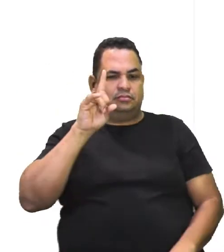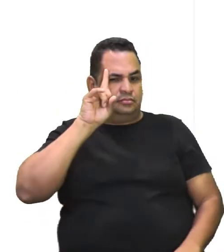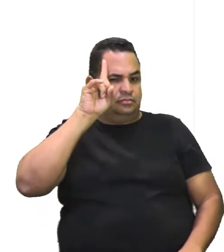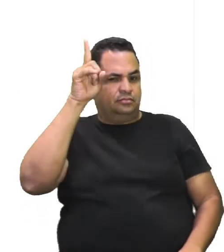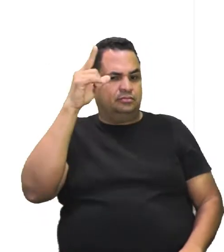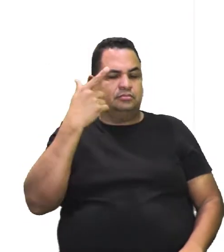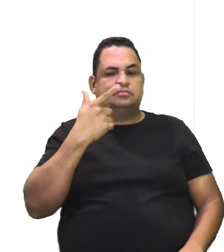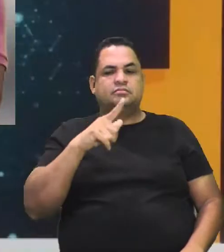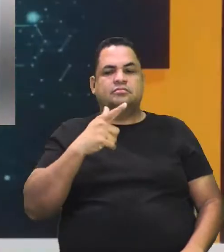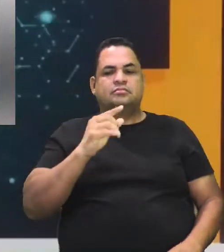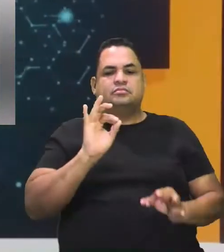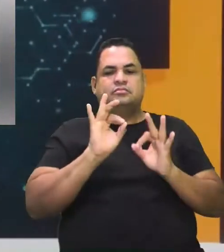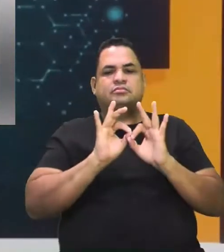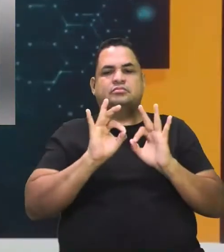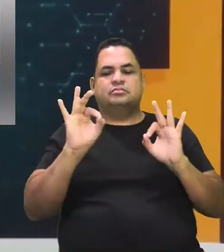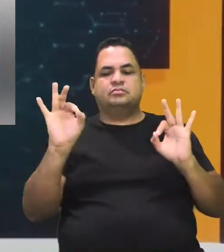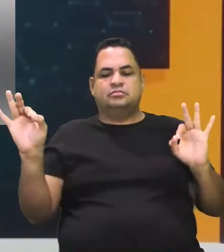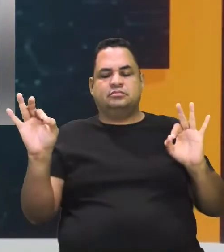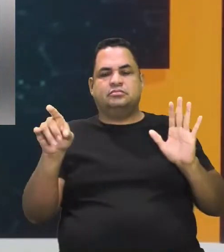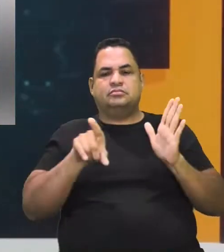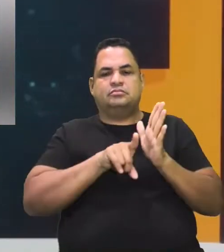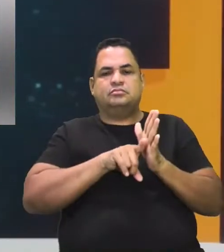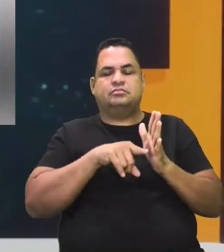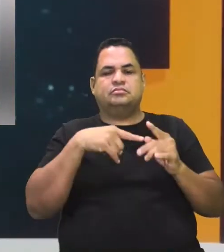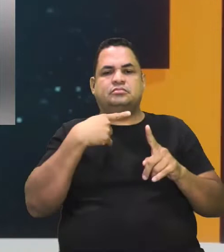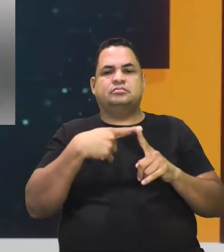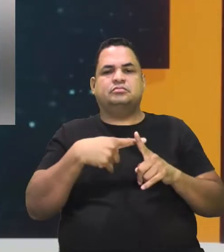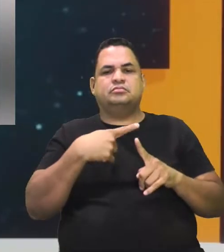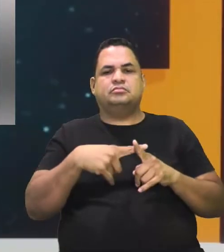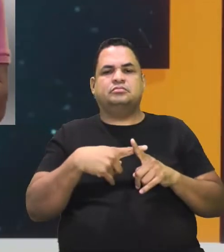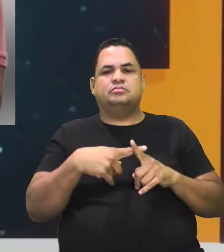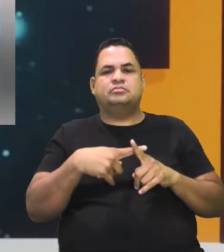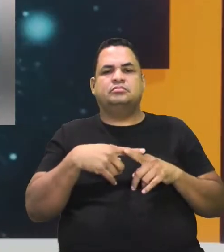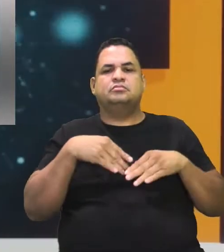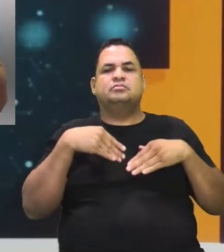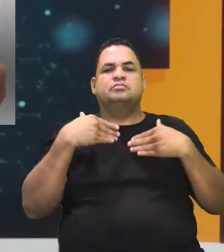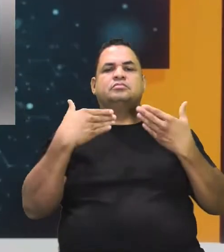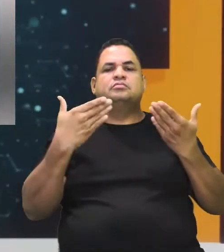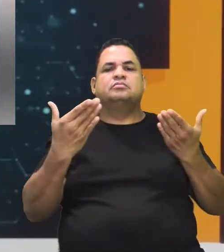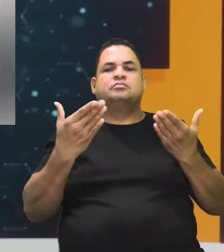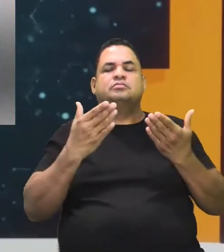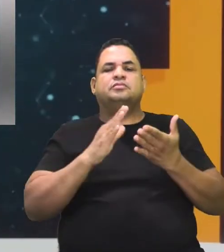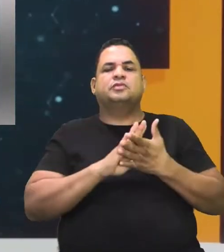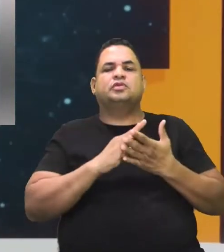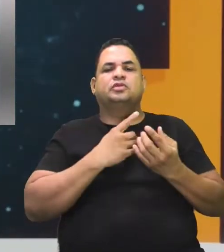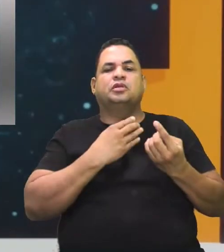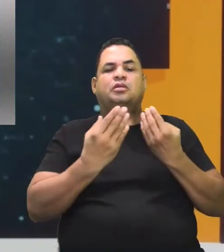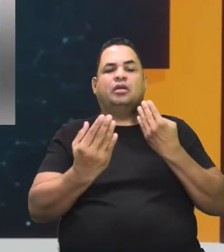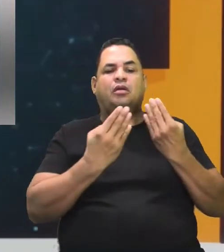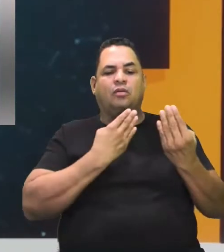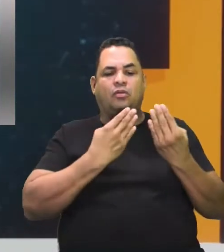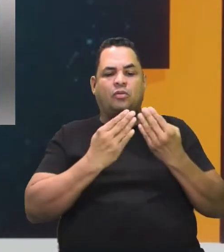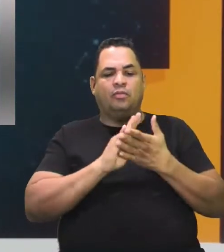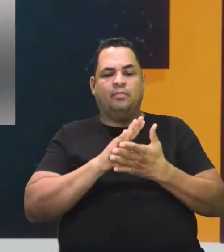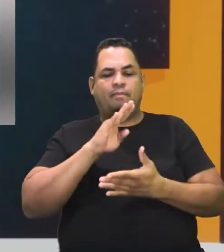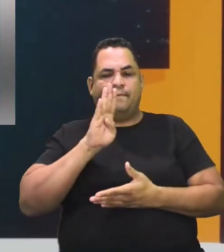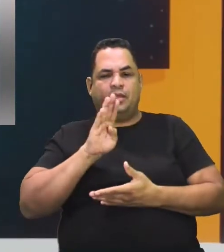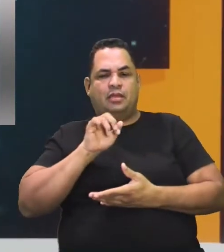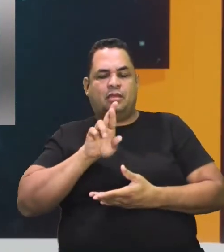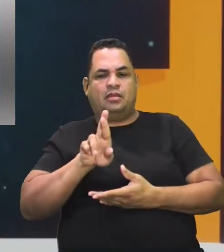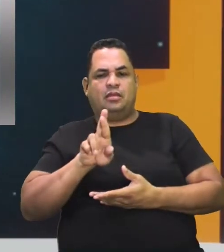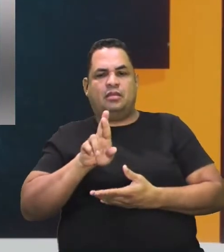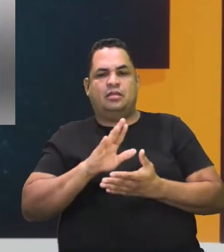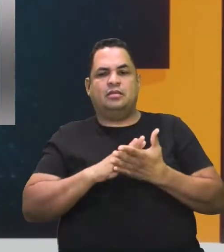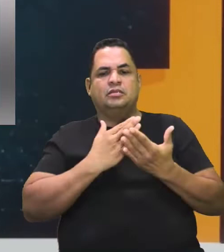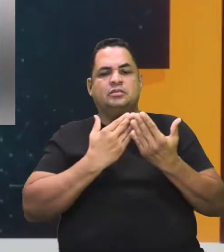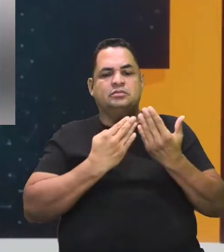de não existir distância negativa, porque quando estamos na BR, não sei se vocês já perceberam isso,